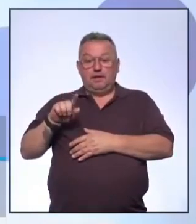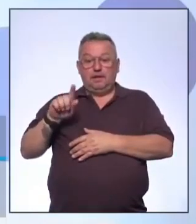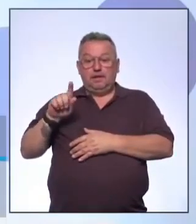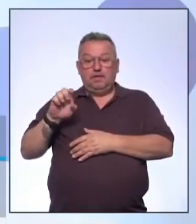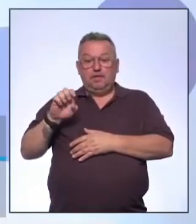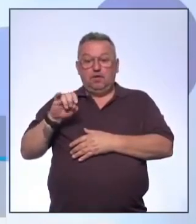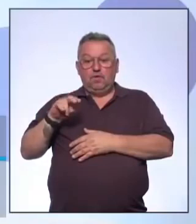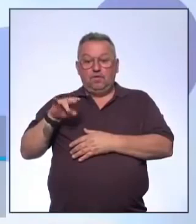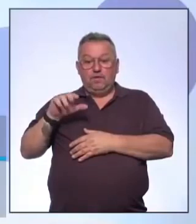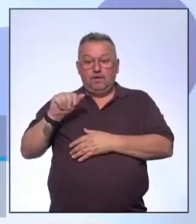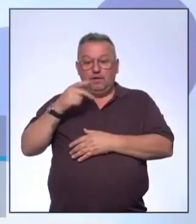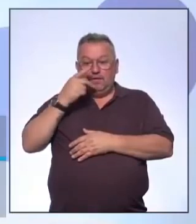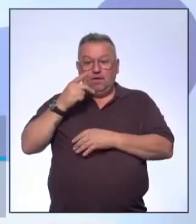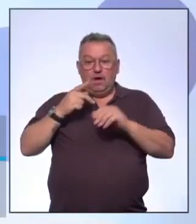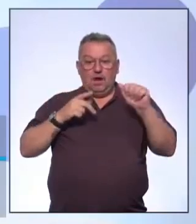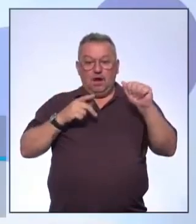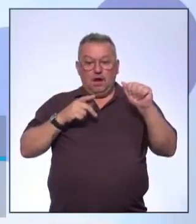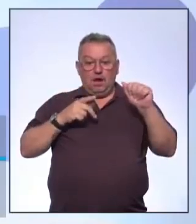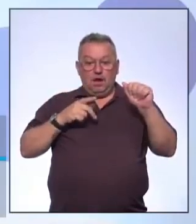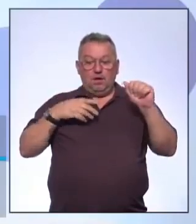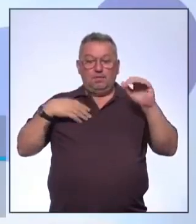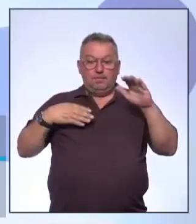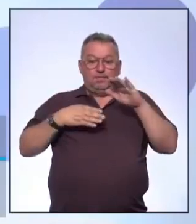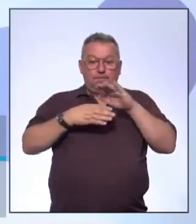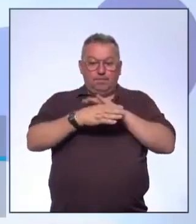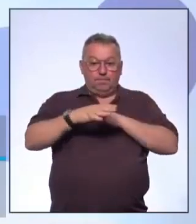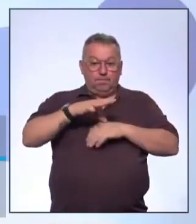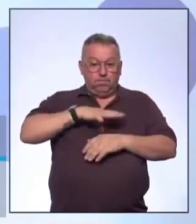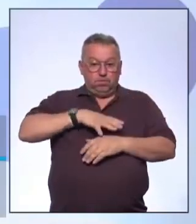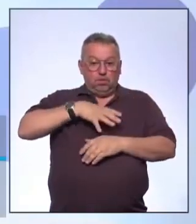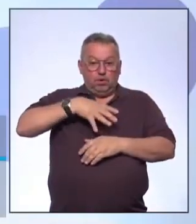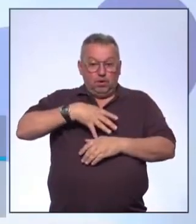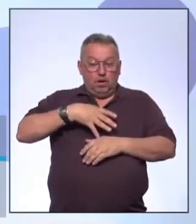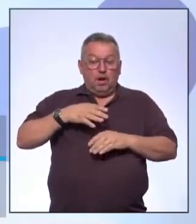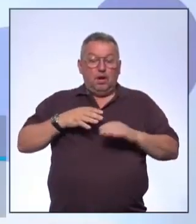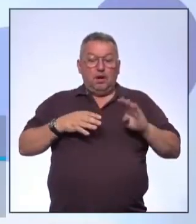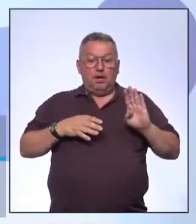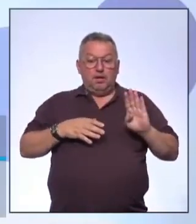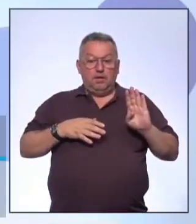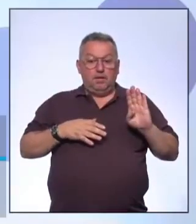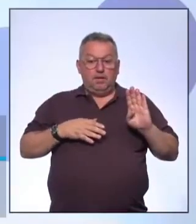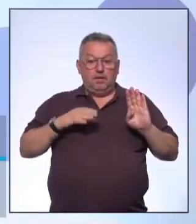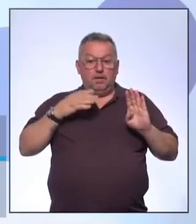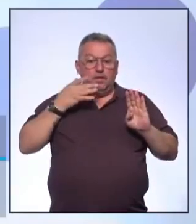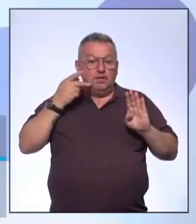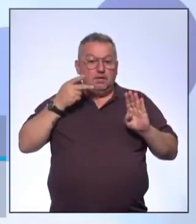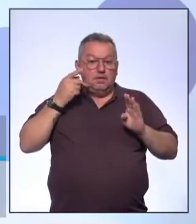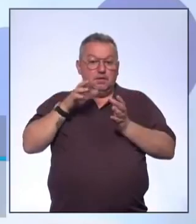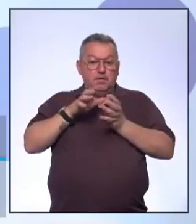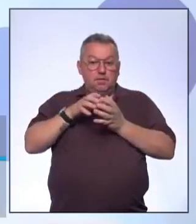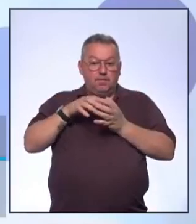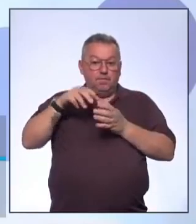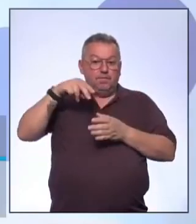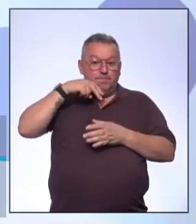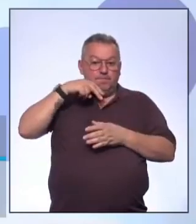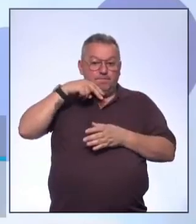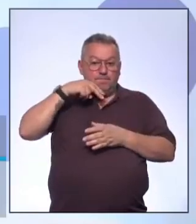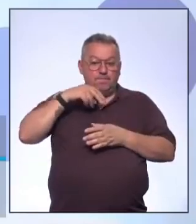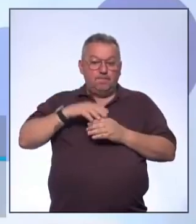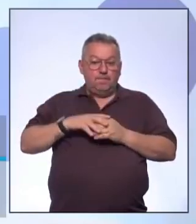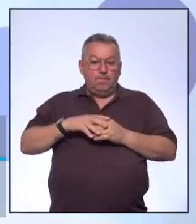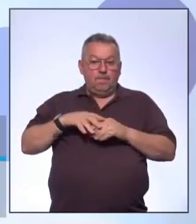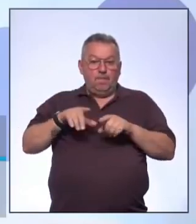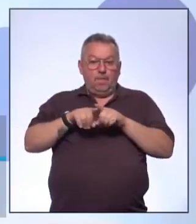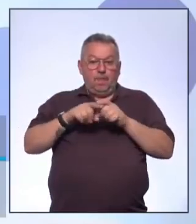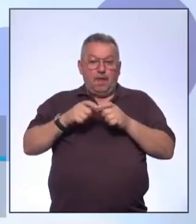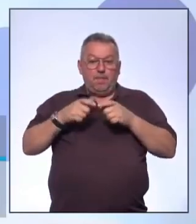que a alternativa A é a invasão dos portugueses e a alternativa B, Ceará, Pernambuco e Rio Grande do Norte.